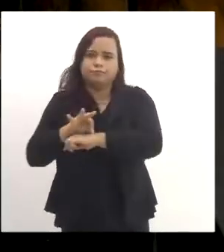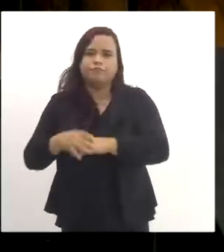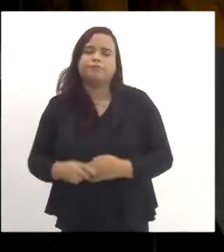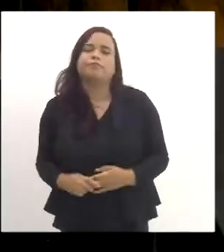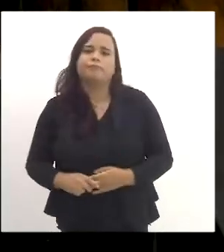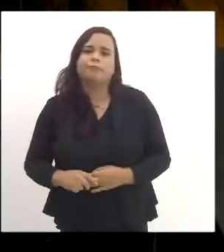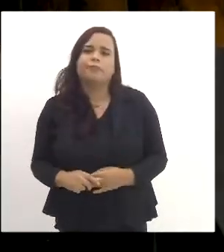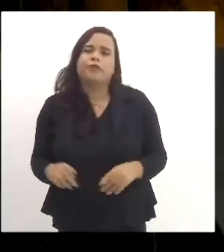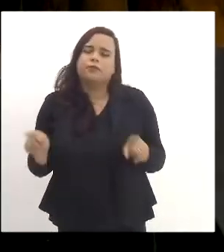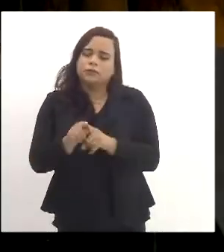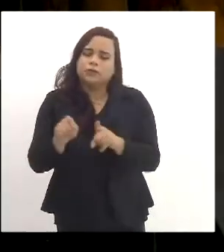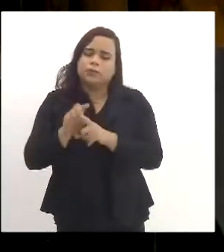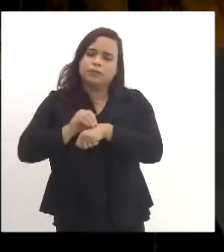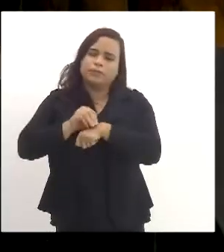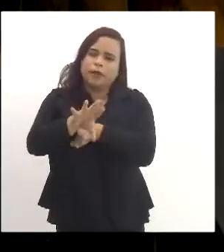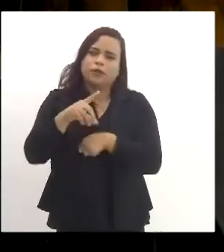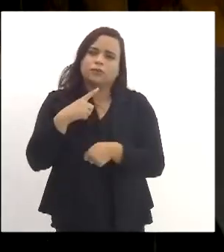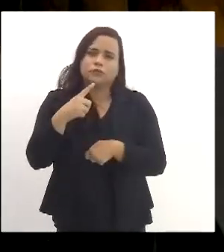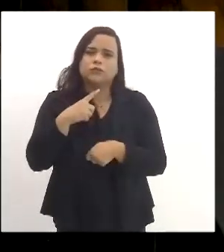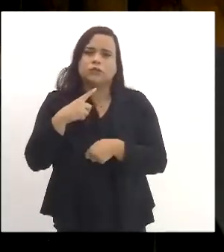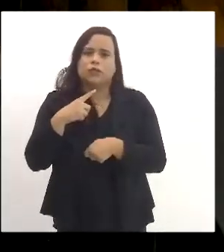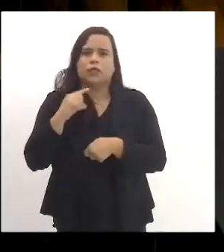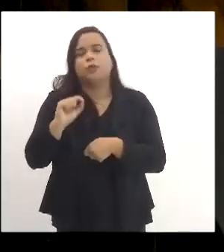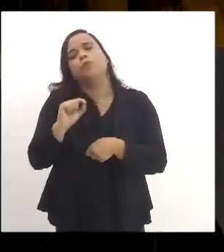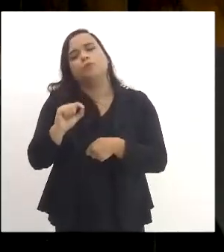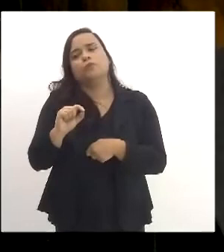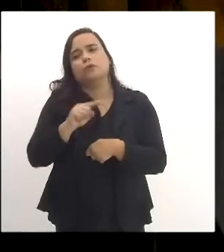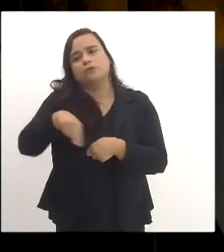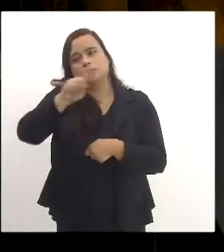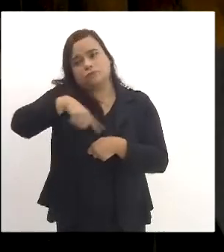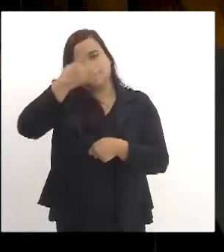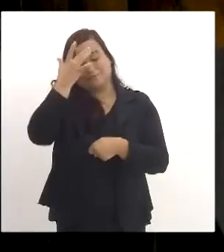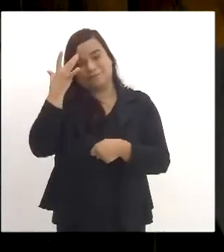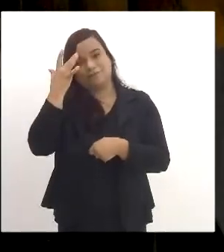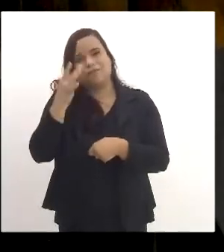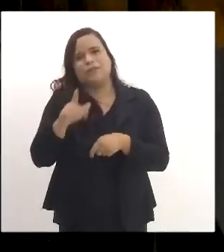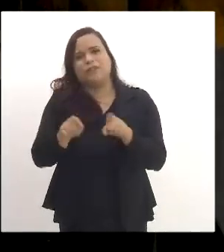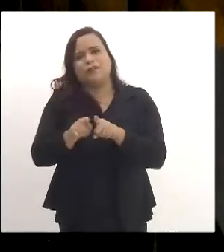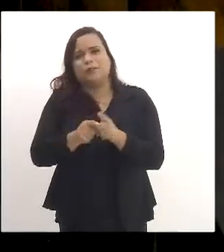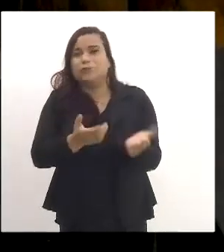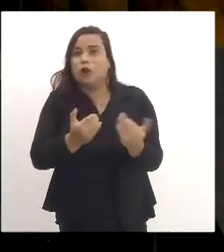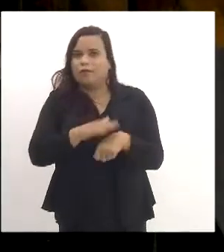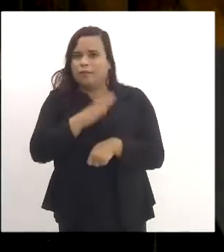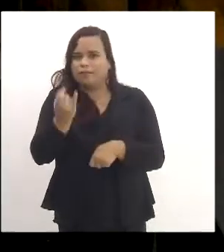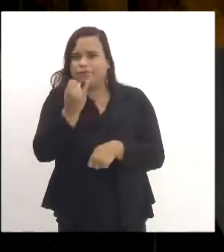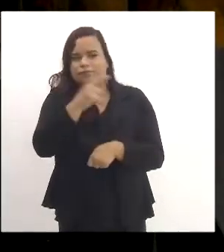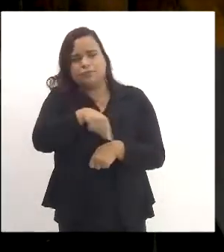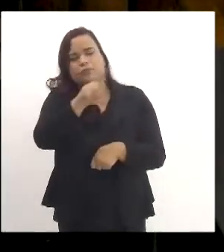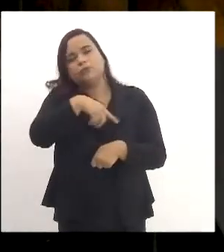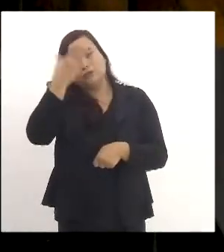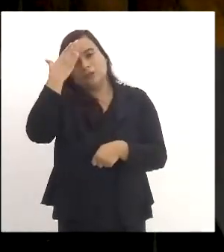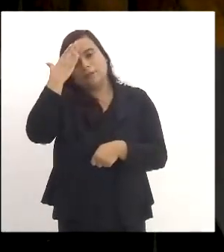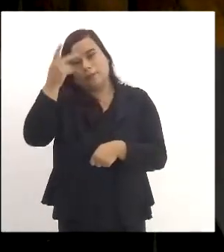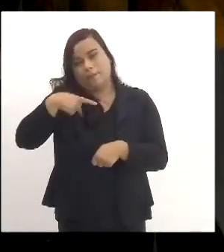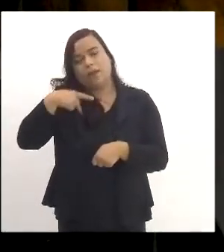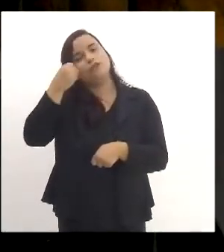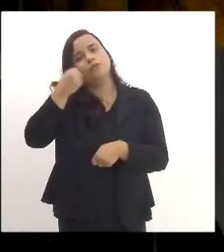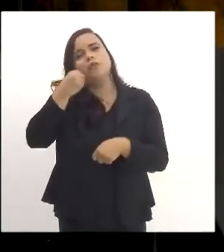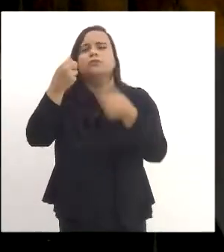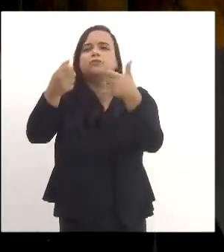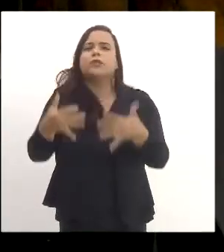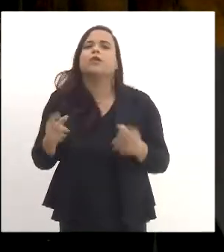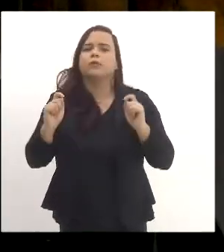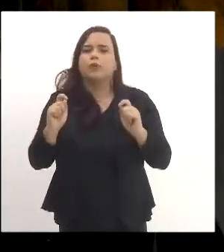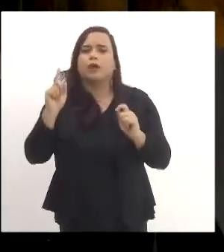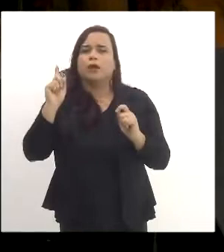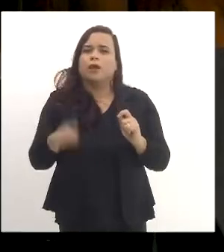melhor recomendação que posso dar a todas as pessoas e, sobretudo, aos jovens, com base na minha própria experiência, é